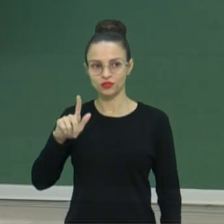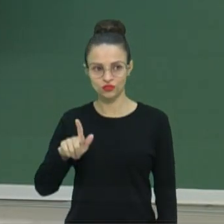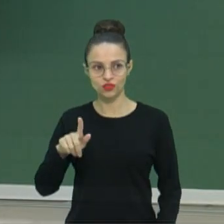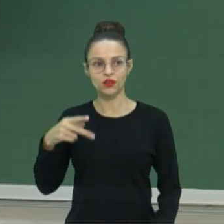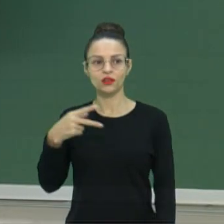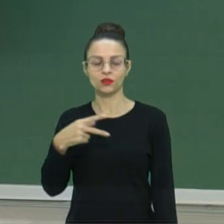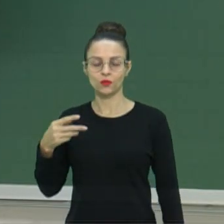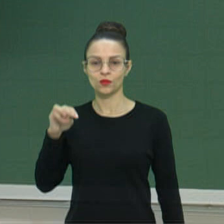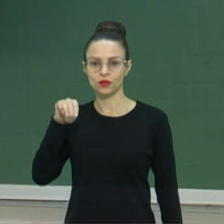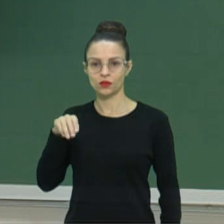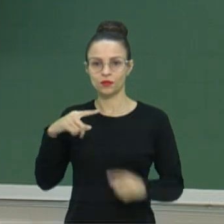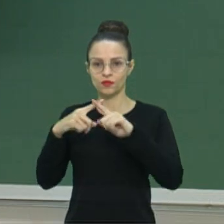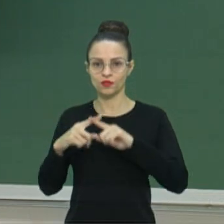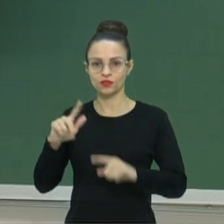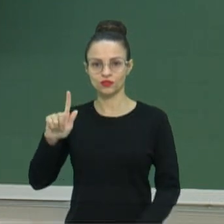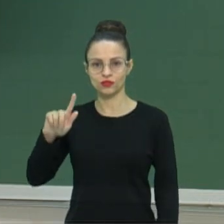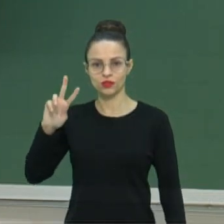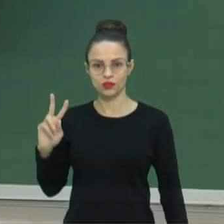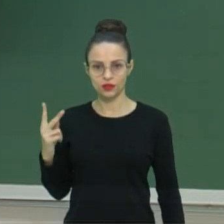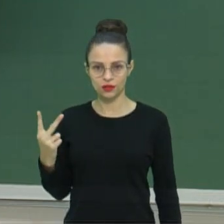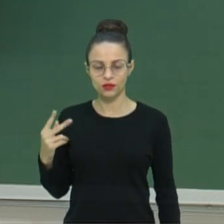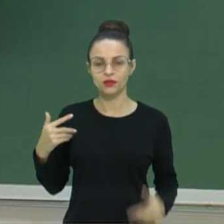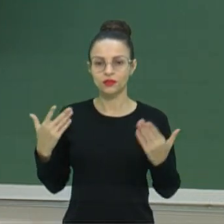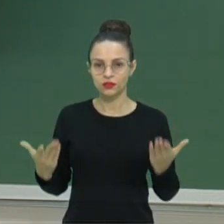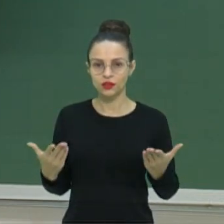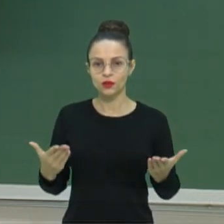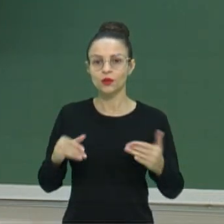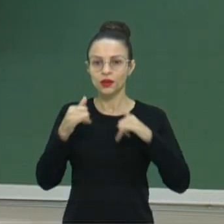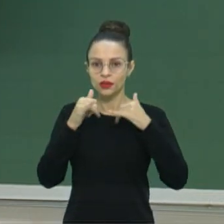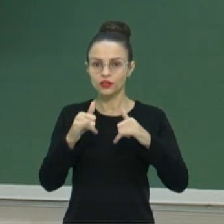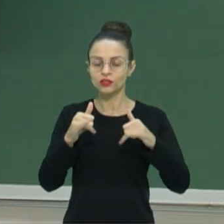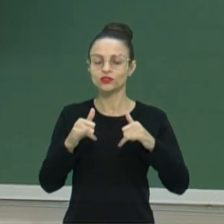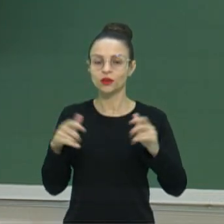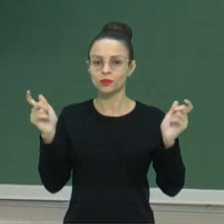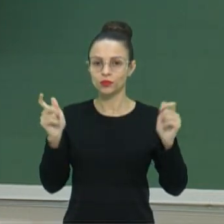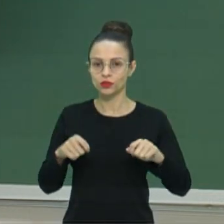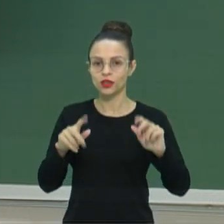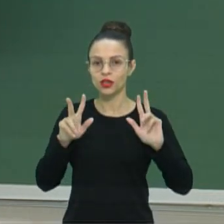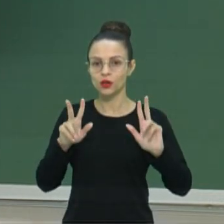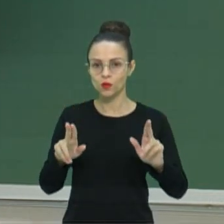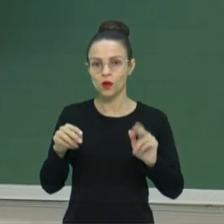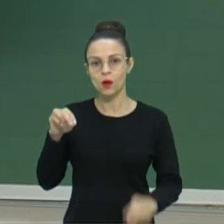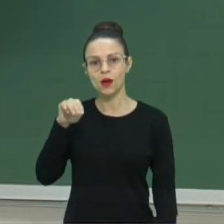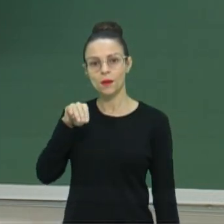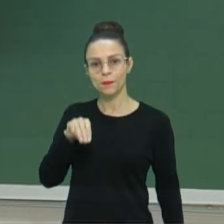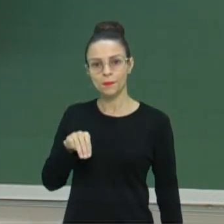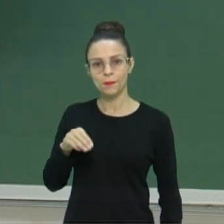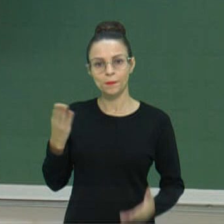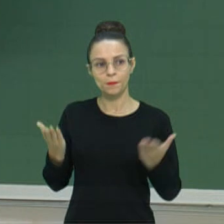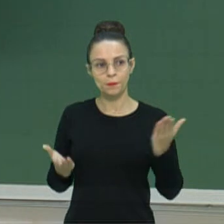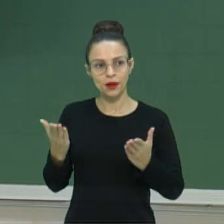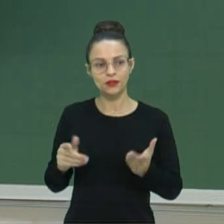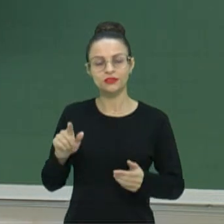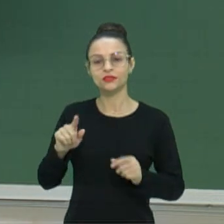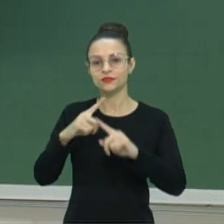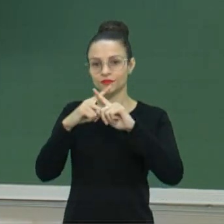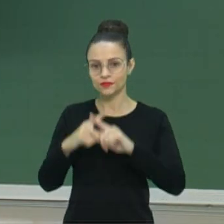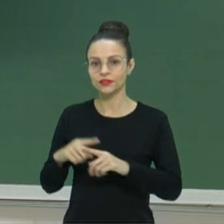gravitacional é igual a mgh, ou seja, energia potencial é igual a massa vezes a gravidade vezes a